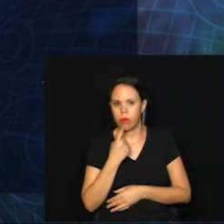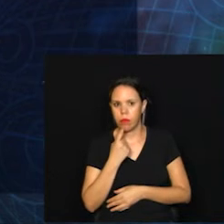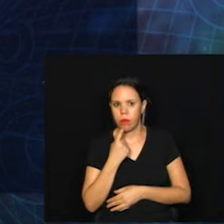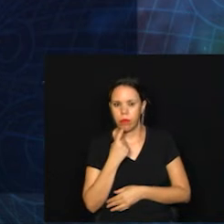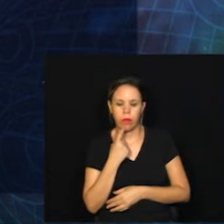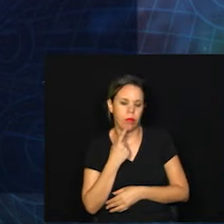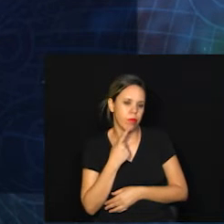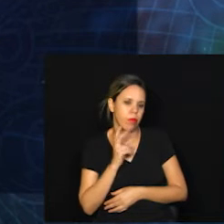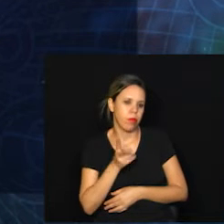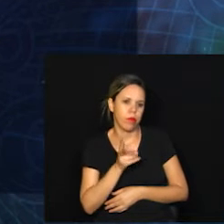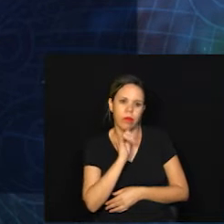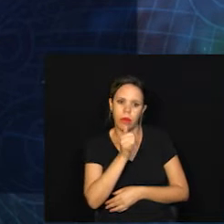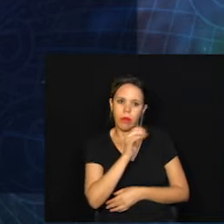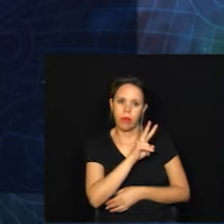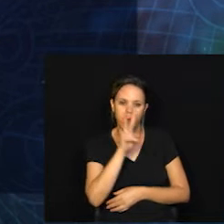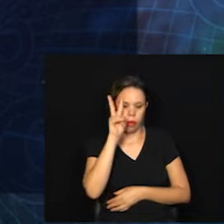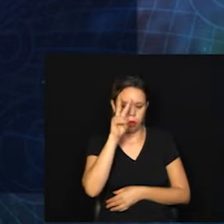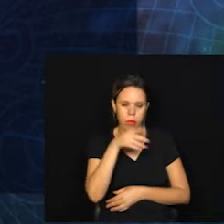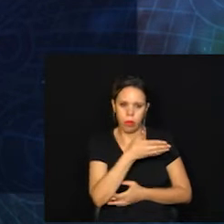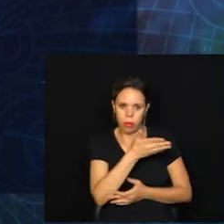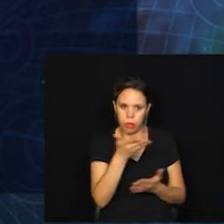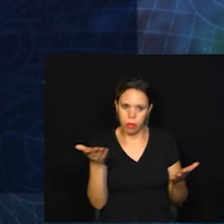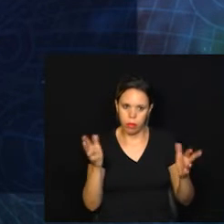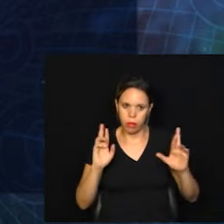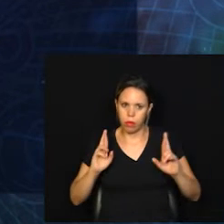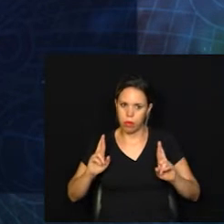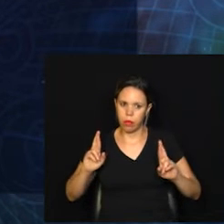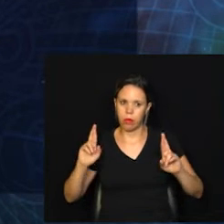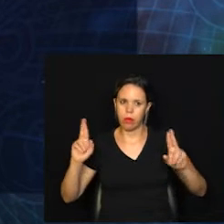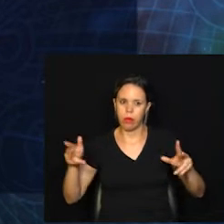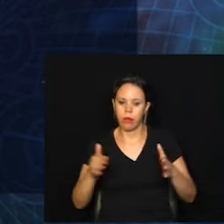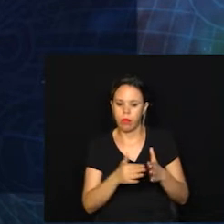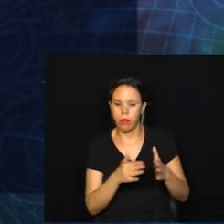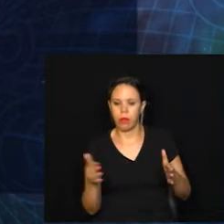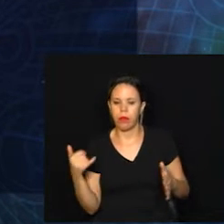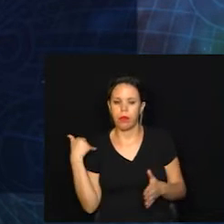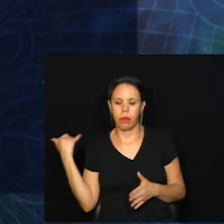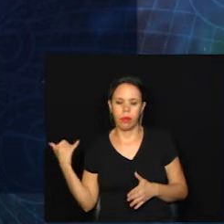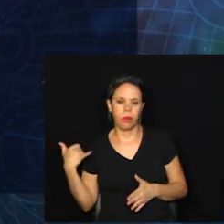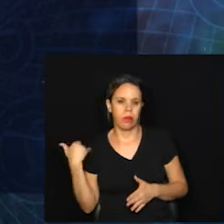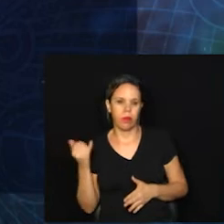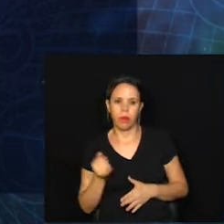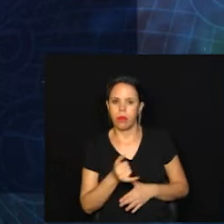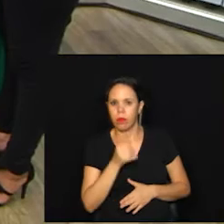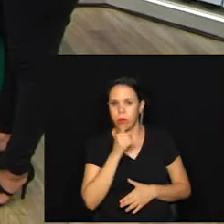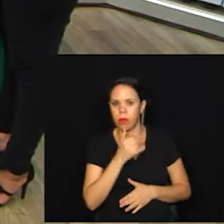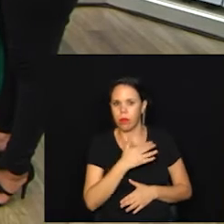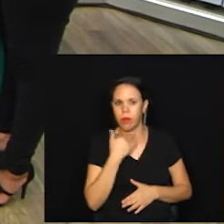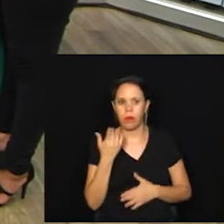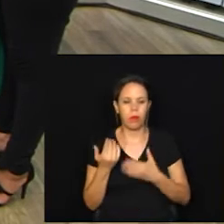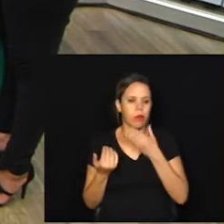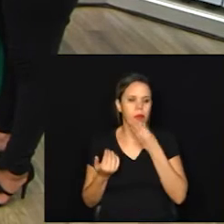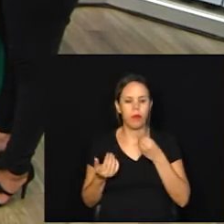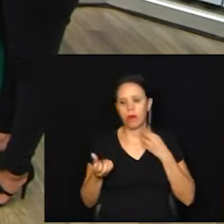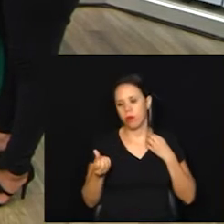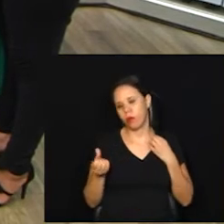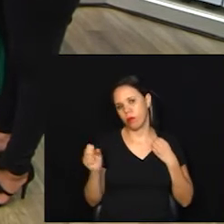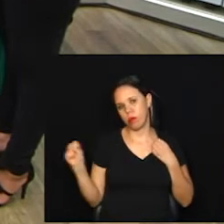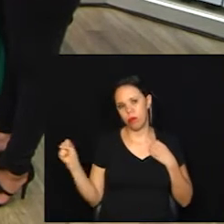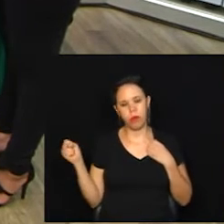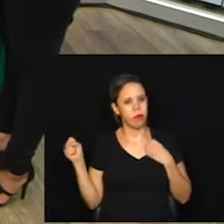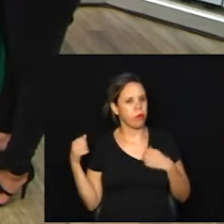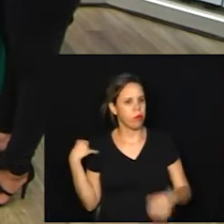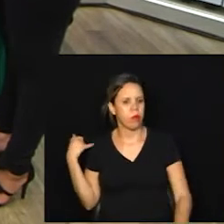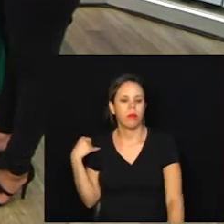Campinas e eu sempre lembro aqui a diferença da faixa etária, né? Então, por exemplo, morreu um homem de 68